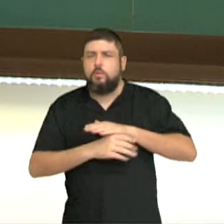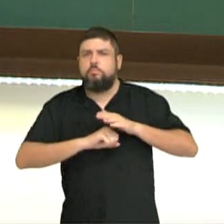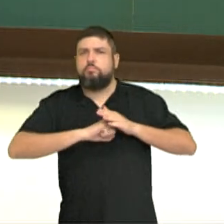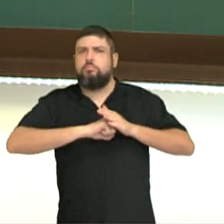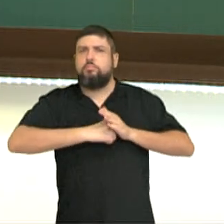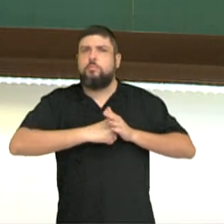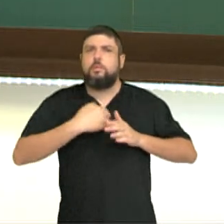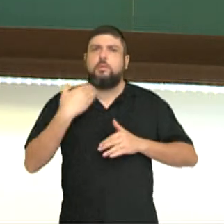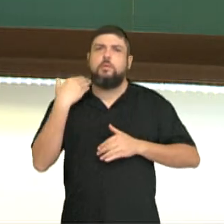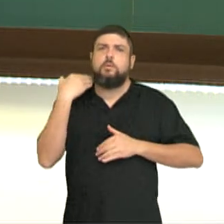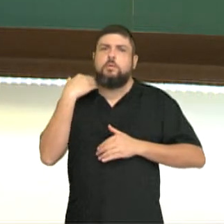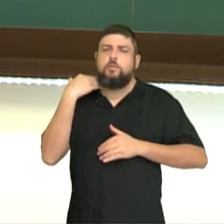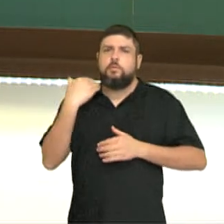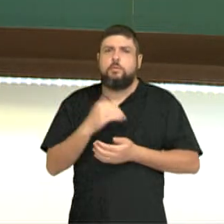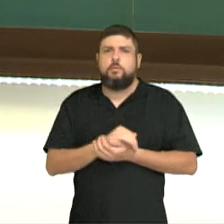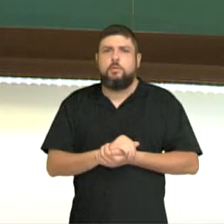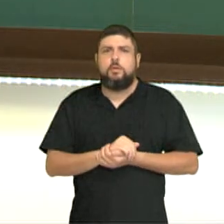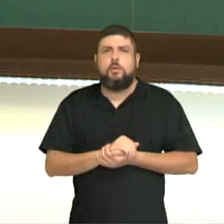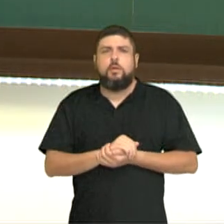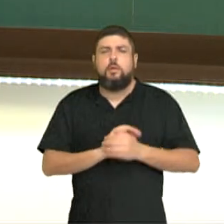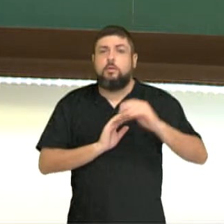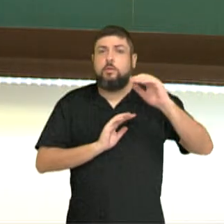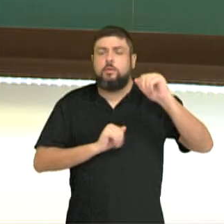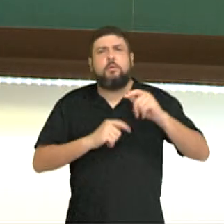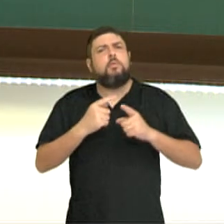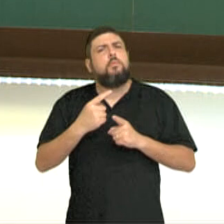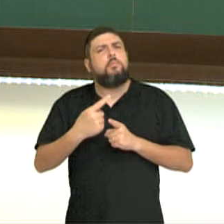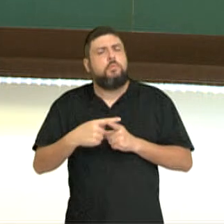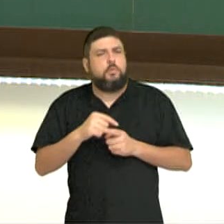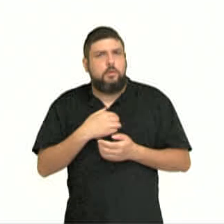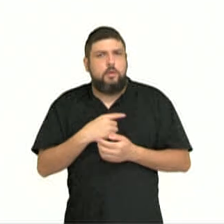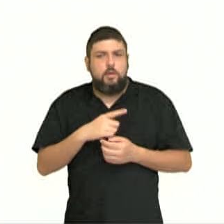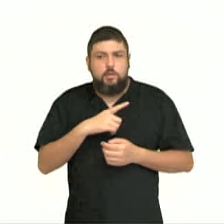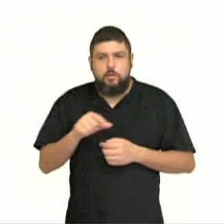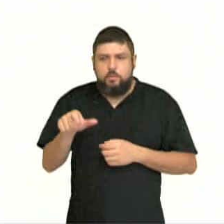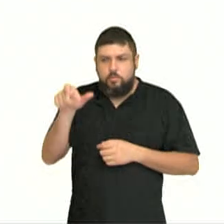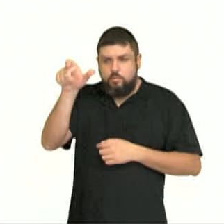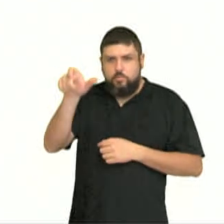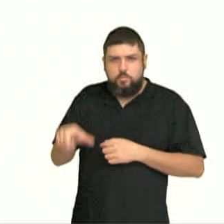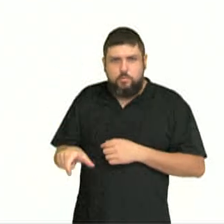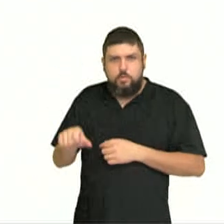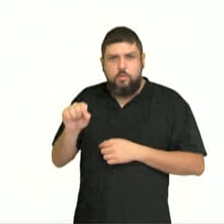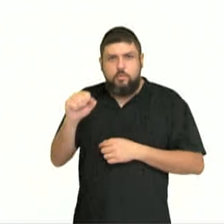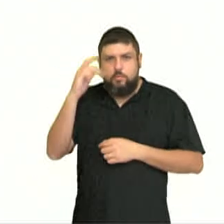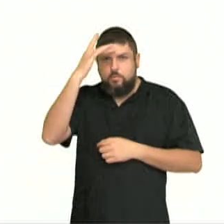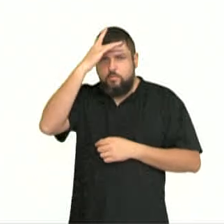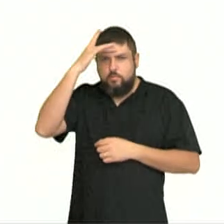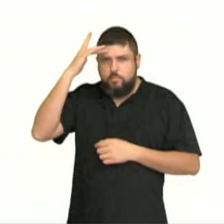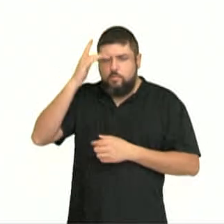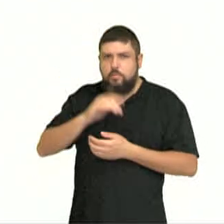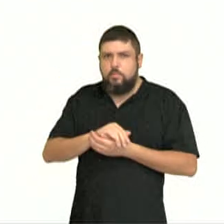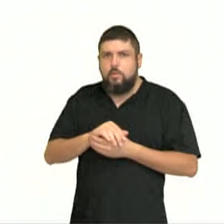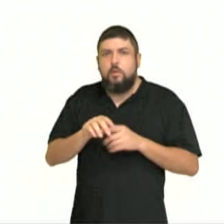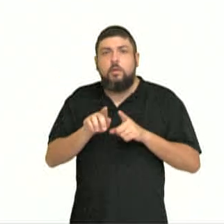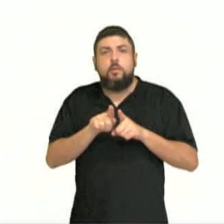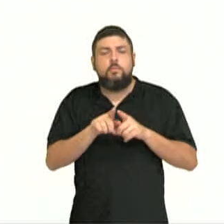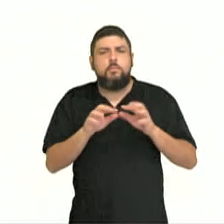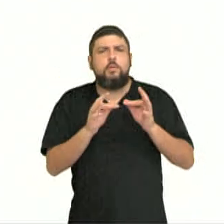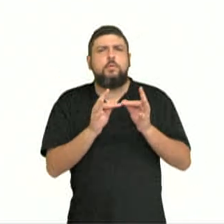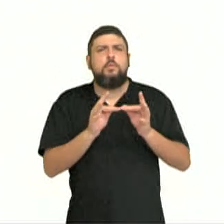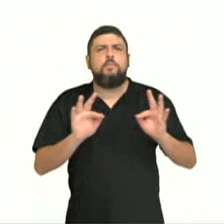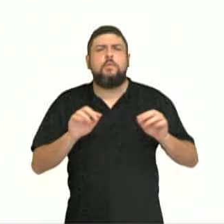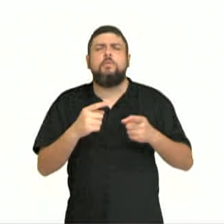duas orações. Por quê? Eu tenho o sujeito, 8 ladrões. E a frase, por que